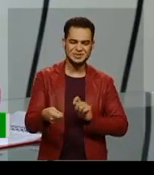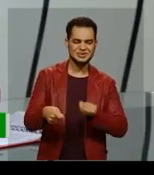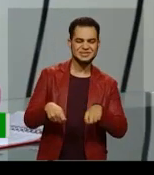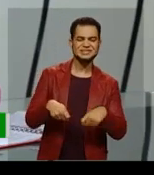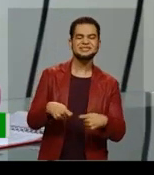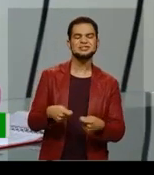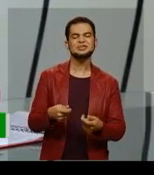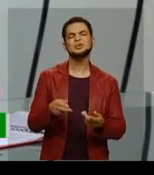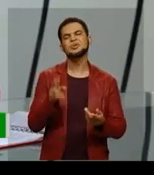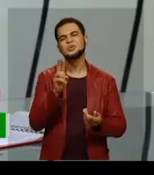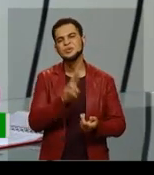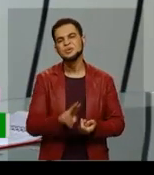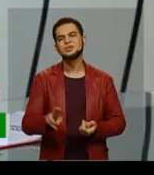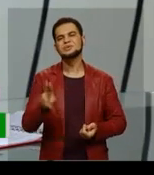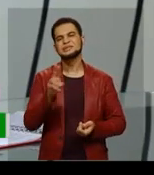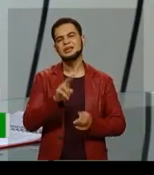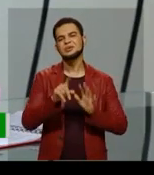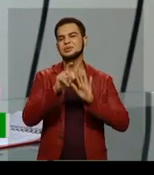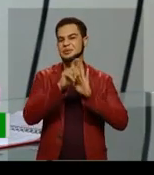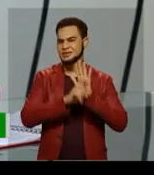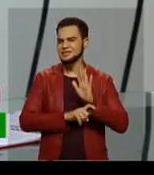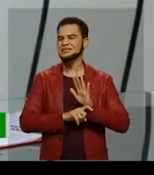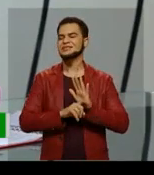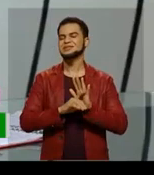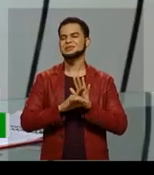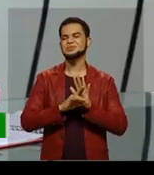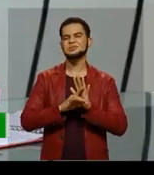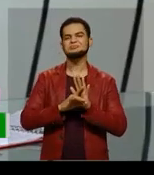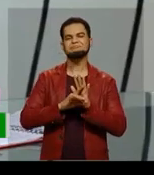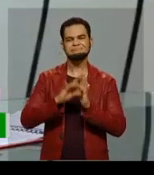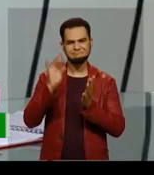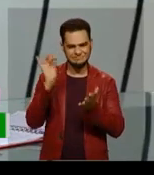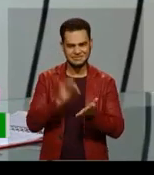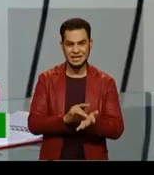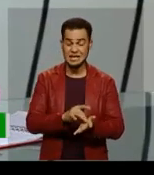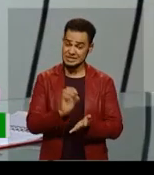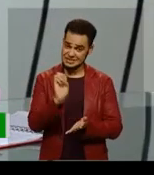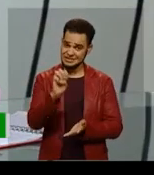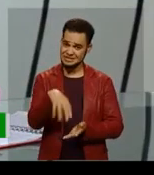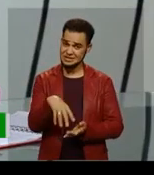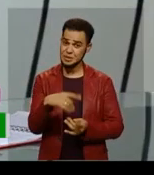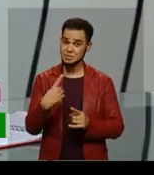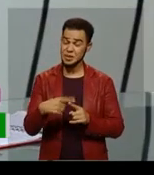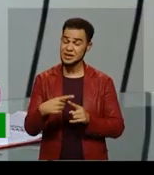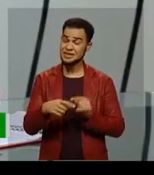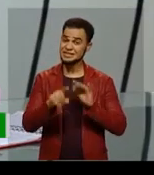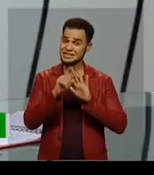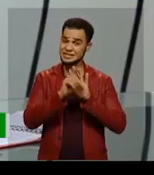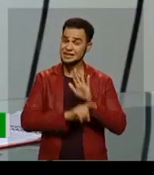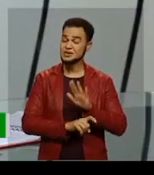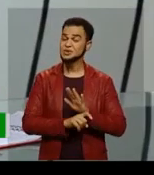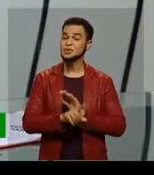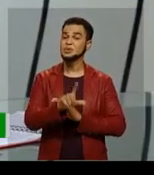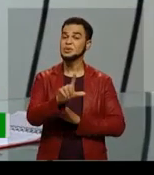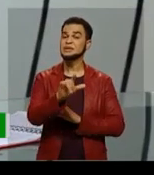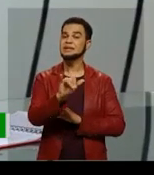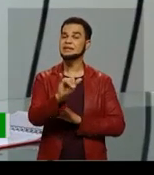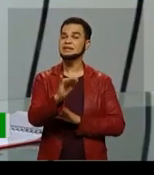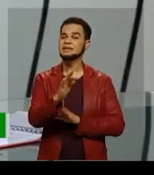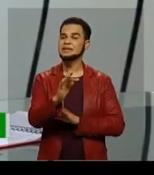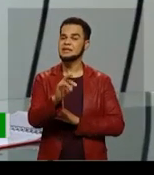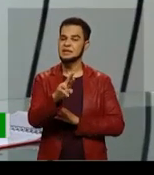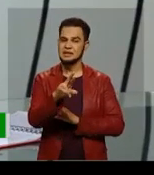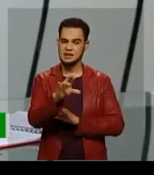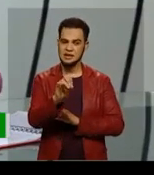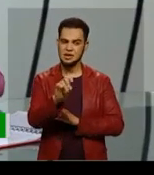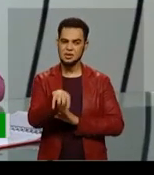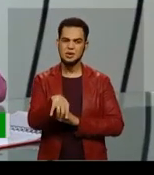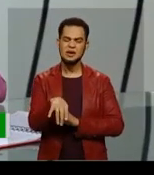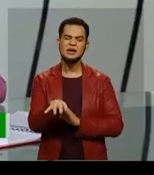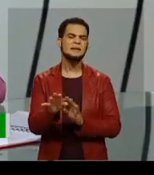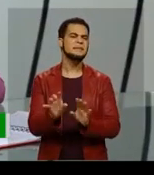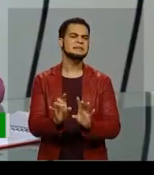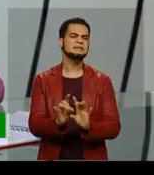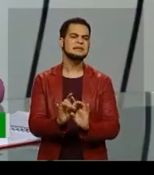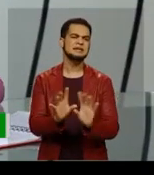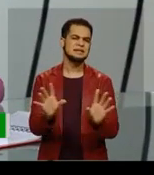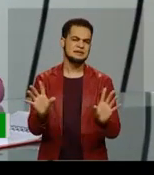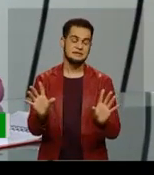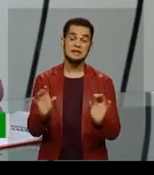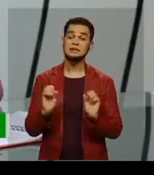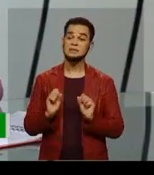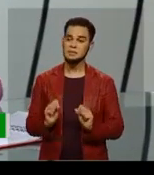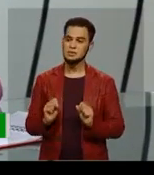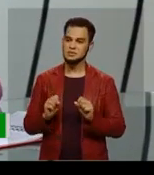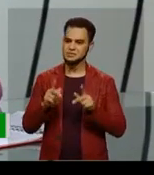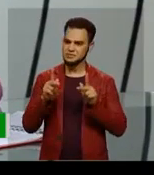sim. Por quê? Porque o texto literário, ele é mais livre, né? É um texto onde o autor,